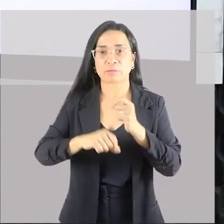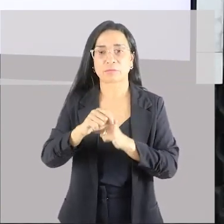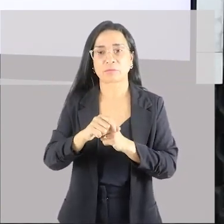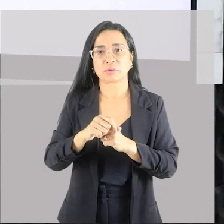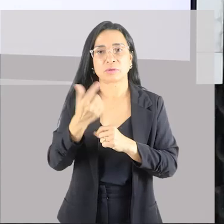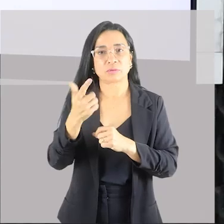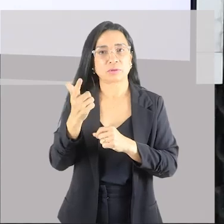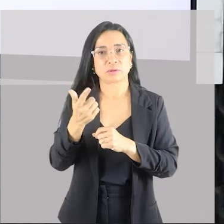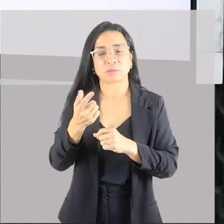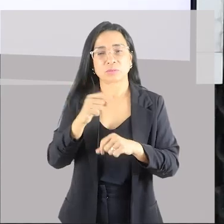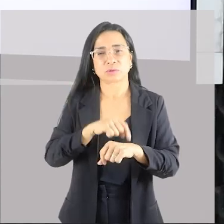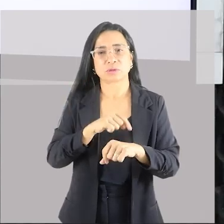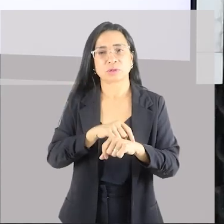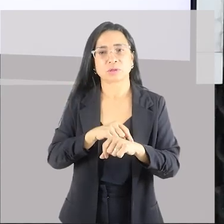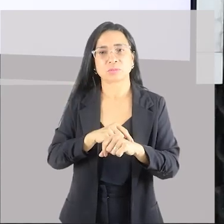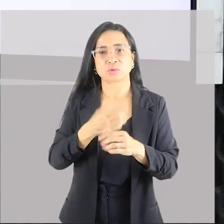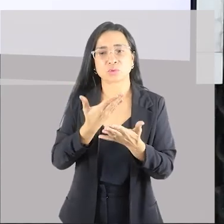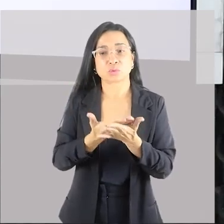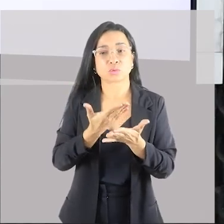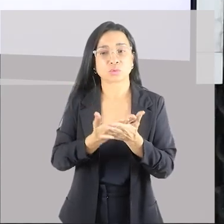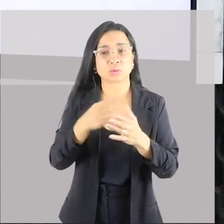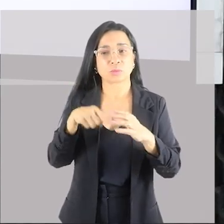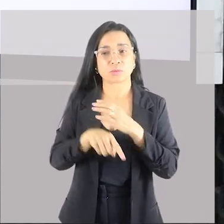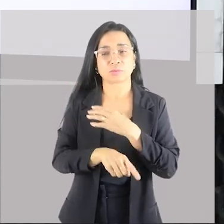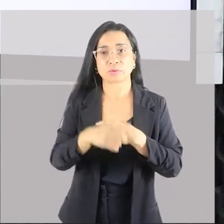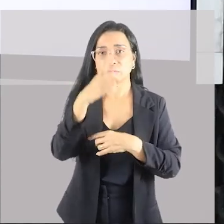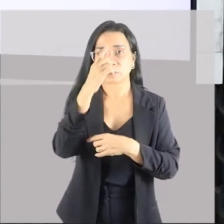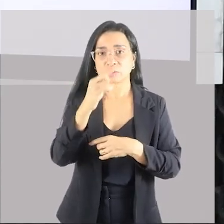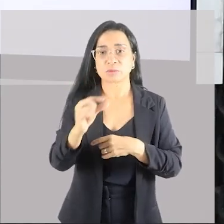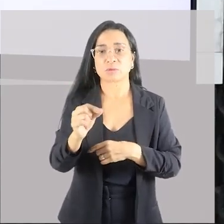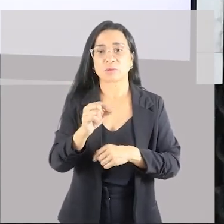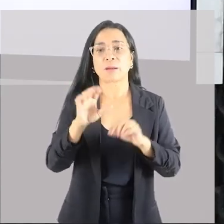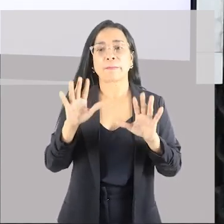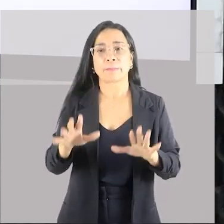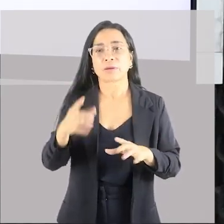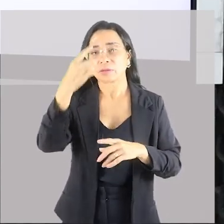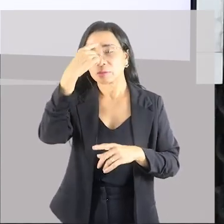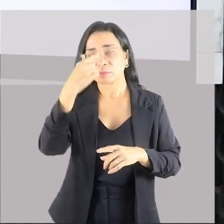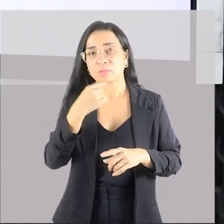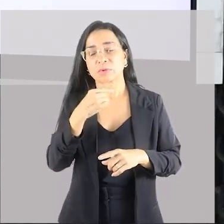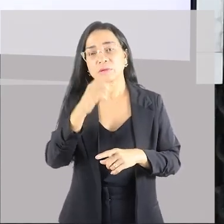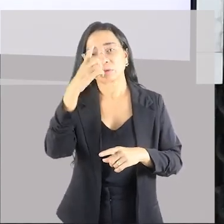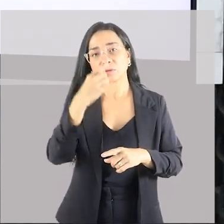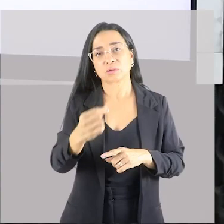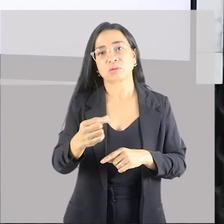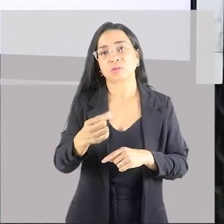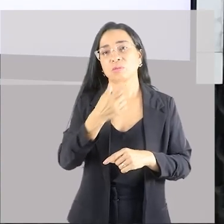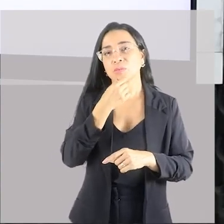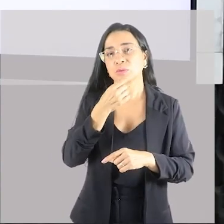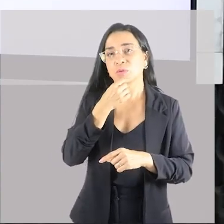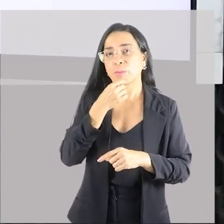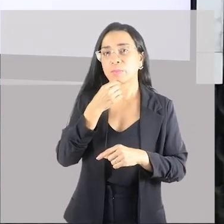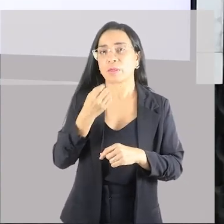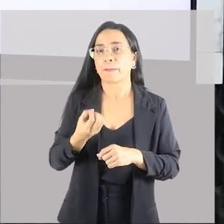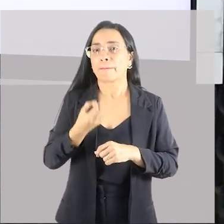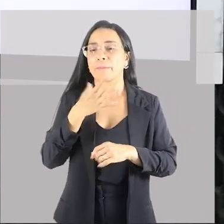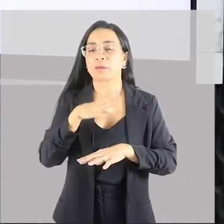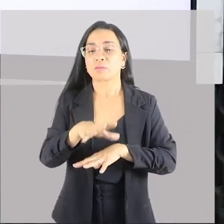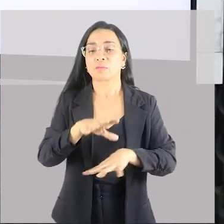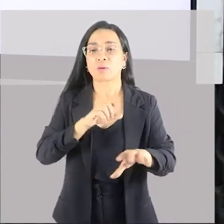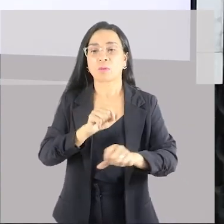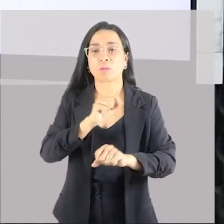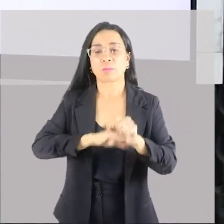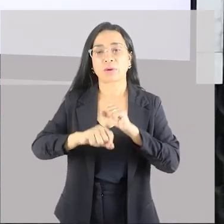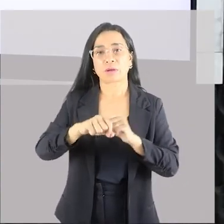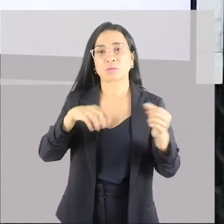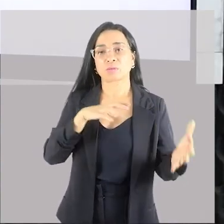de abordar tanto John Locke aqui, mas fica aqui a imagem de Locke como um dos homens mais bem formados e informados